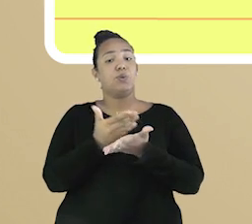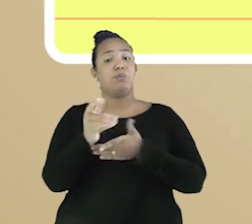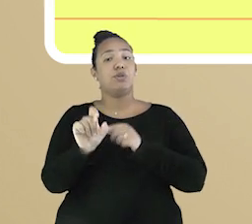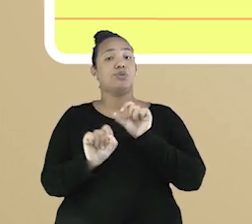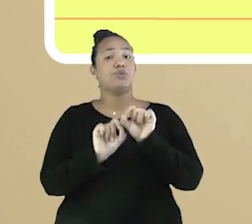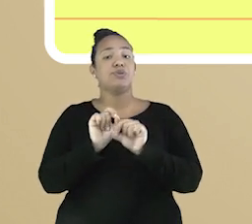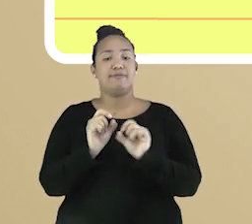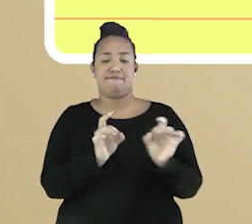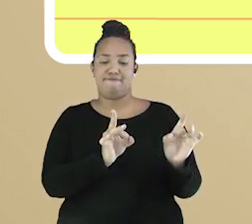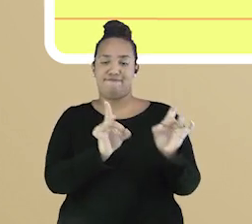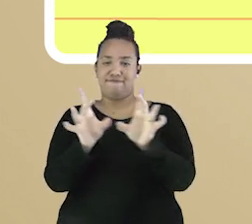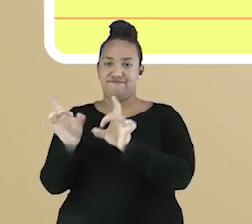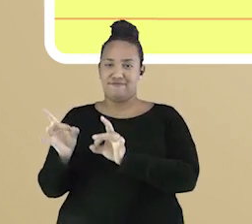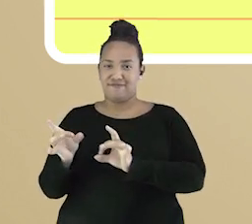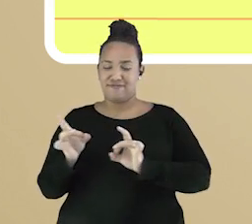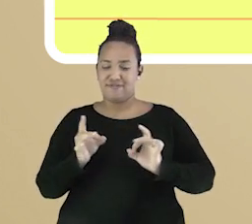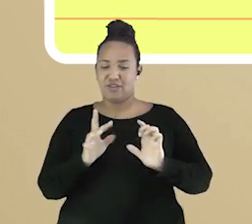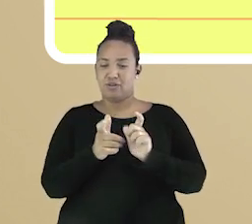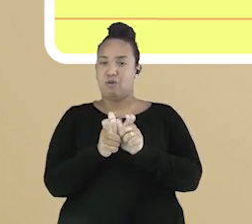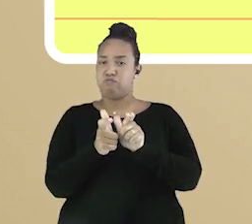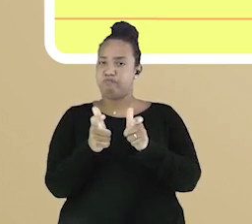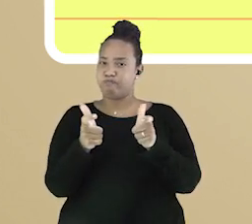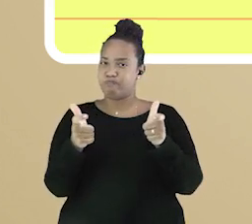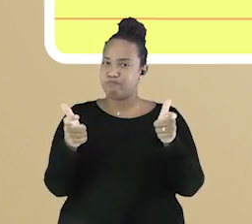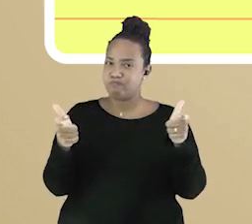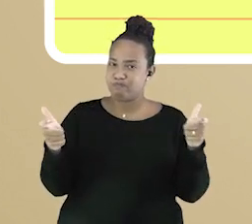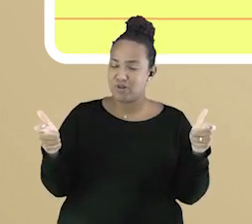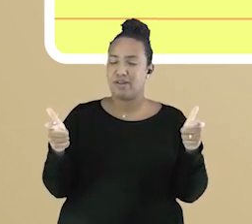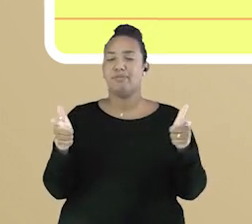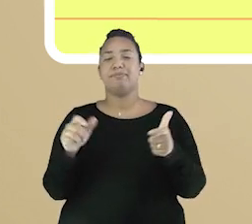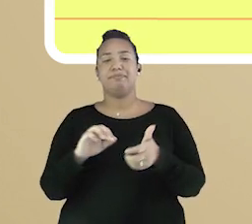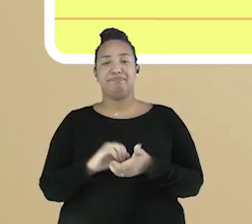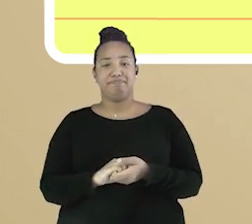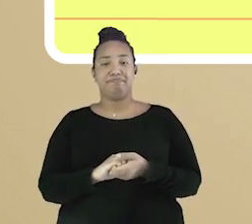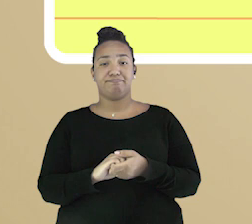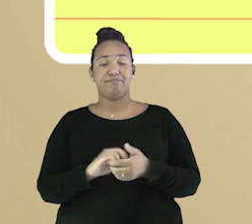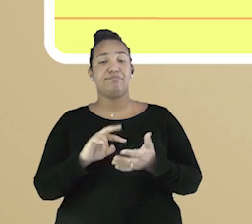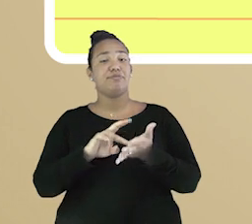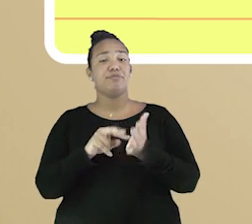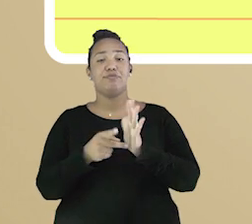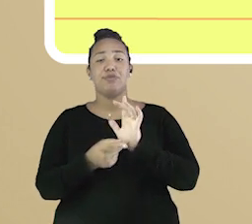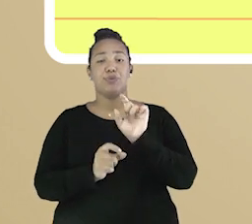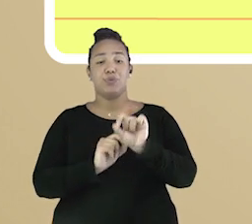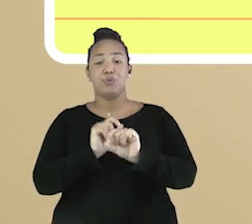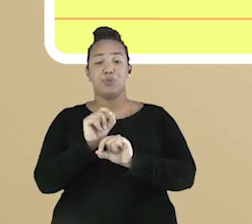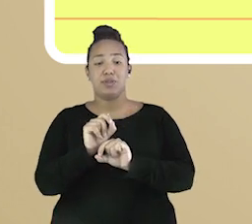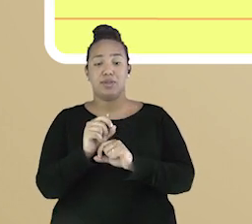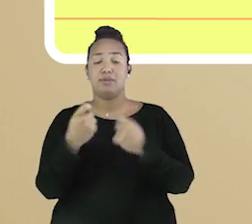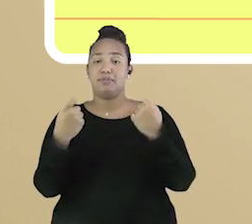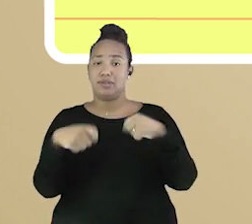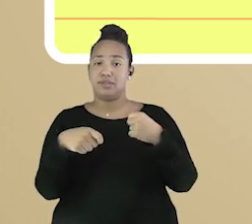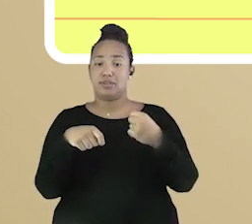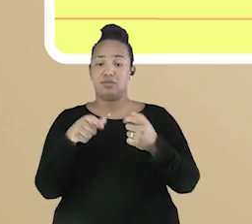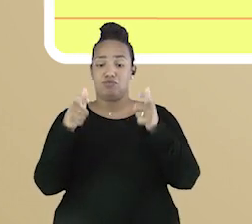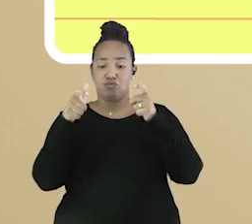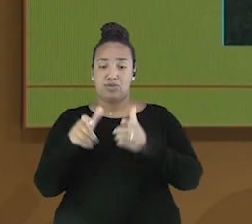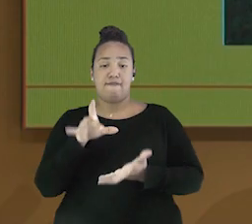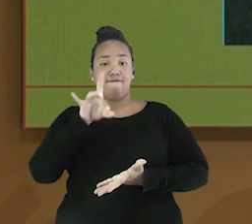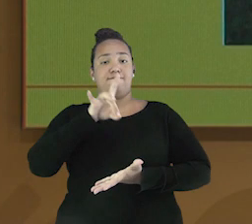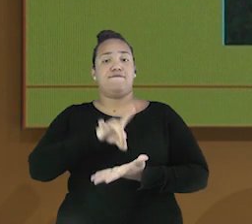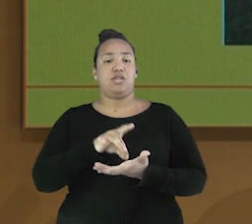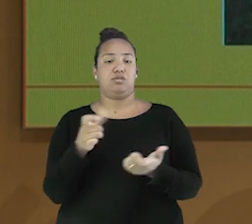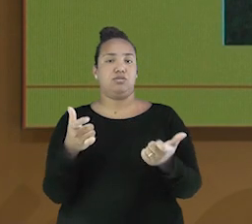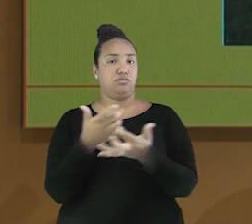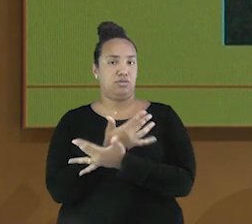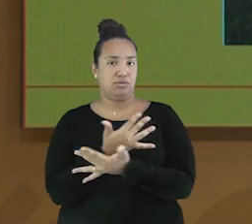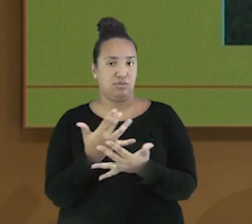o crescimento do comércio e a sua sedentarização, ou seja, a sua fixação ao redor da cidade.